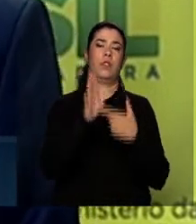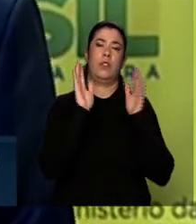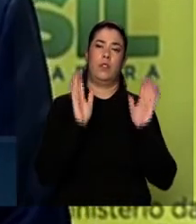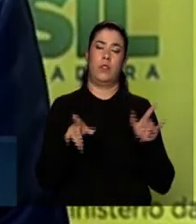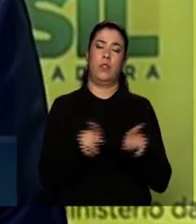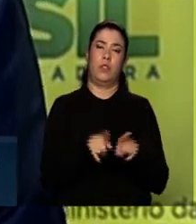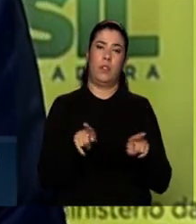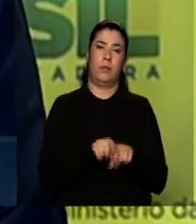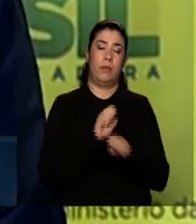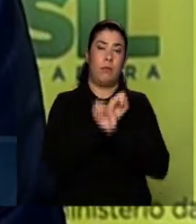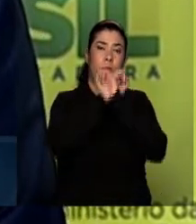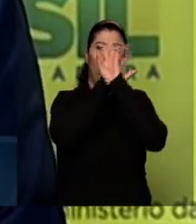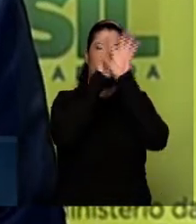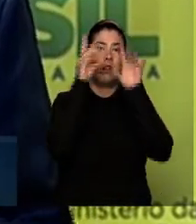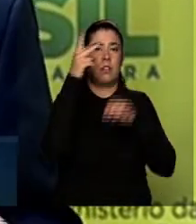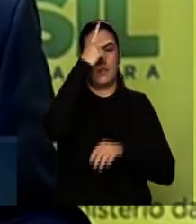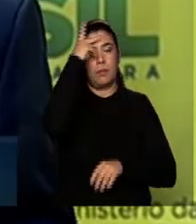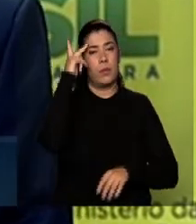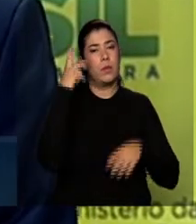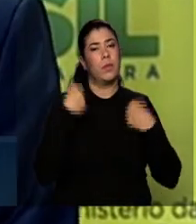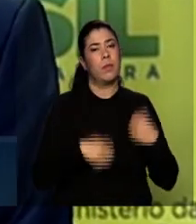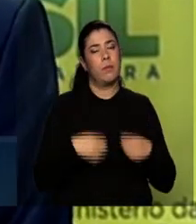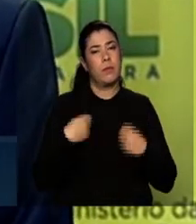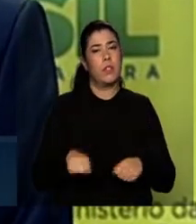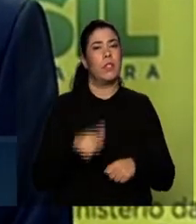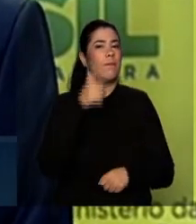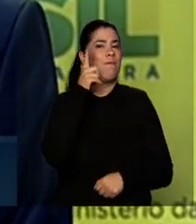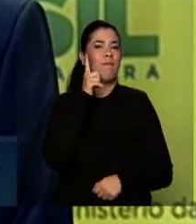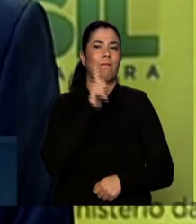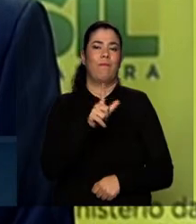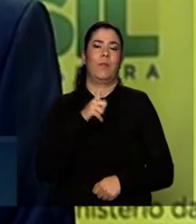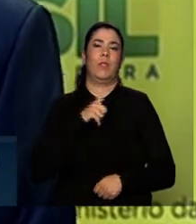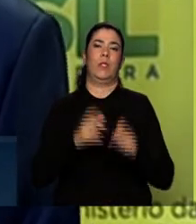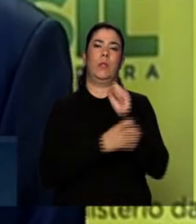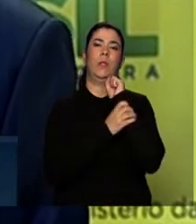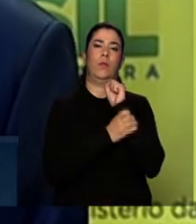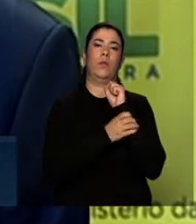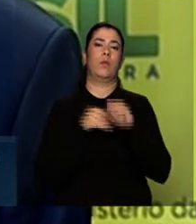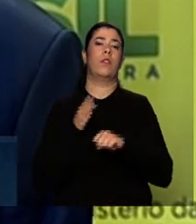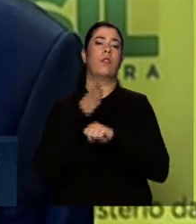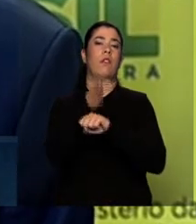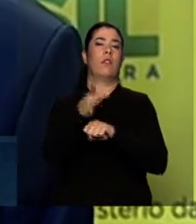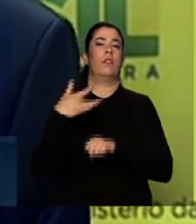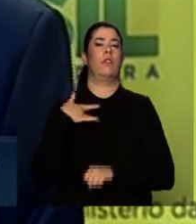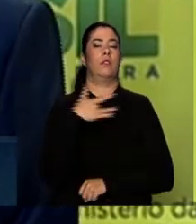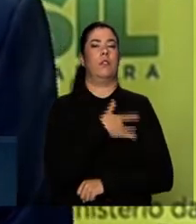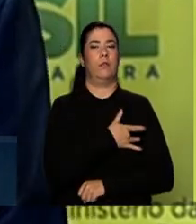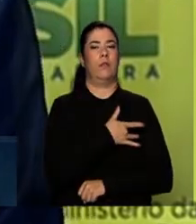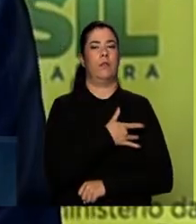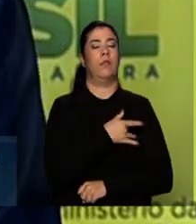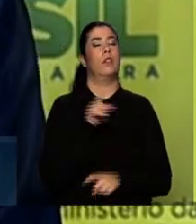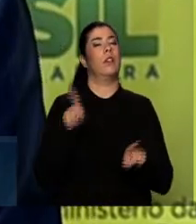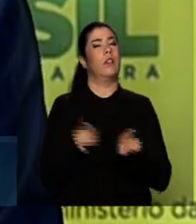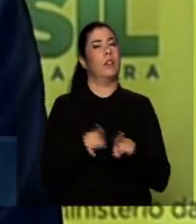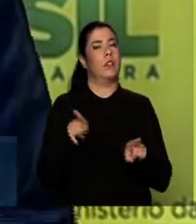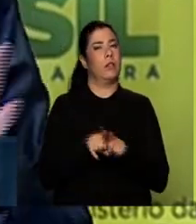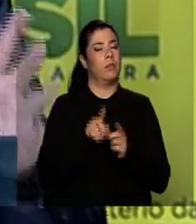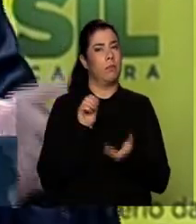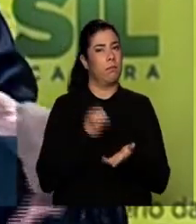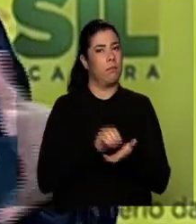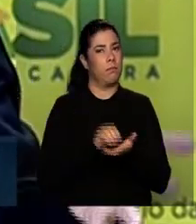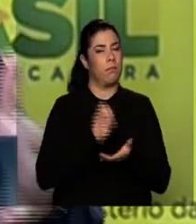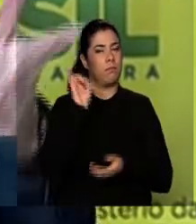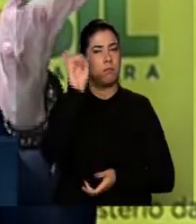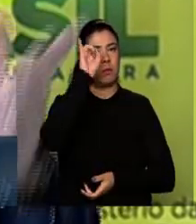mostram isso claramente, que são aquelas que hoje não conseguem ter a garantia de acesso. E sem contar uma outra coisa que é um dado